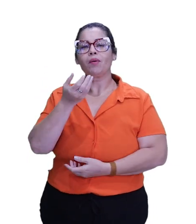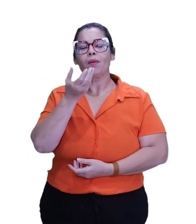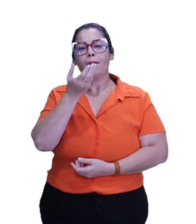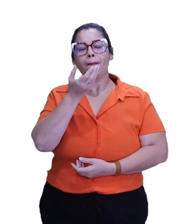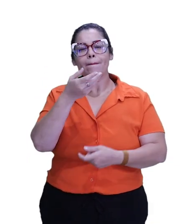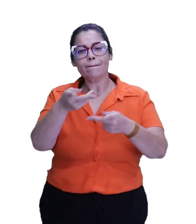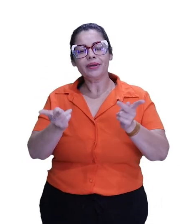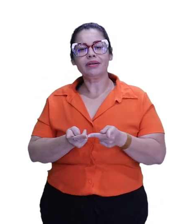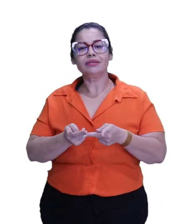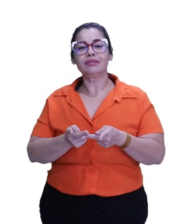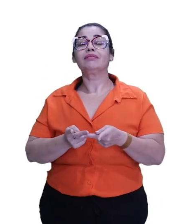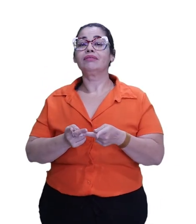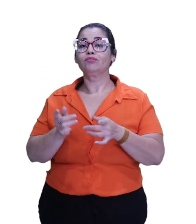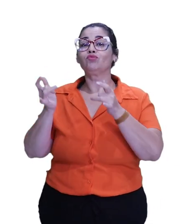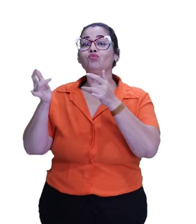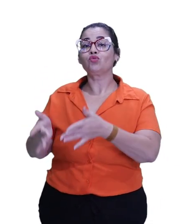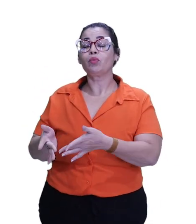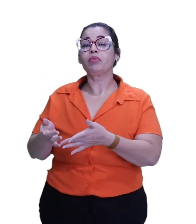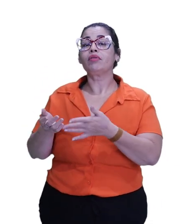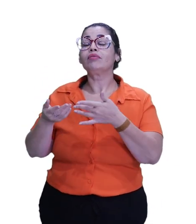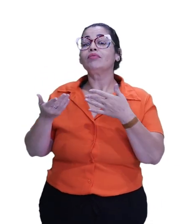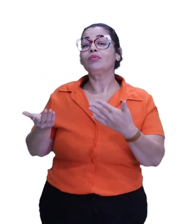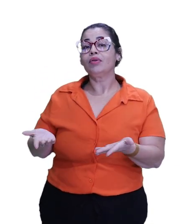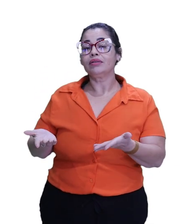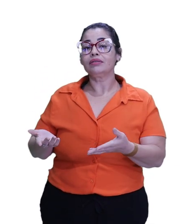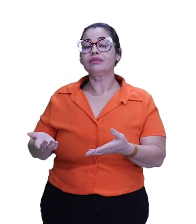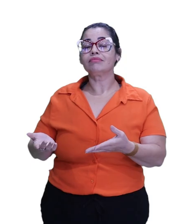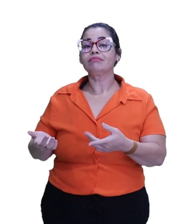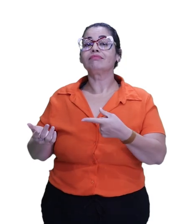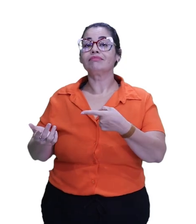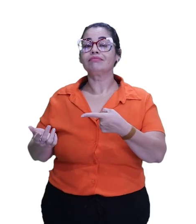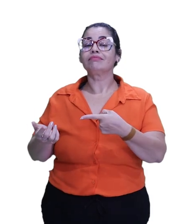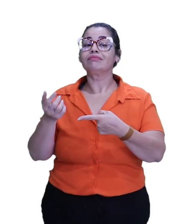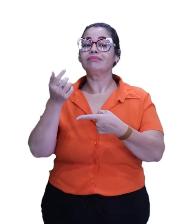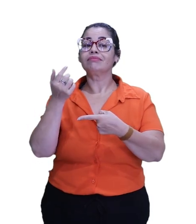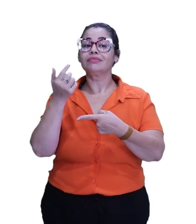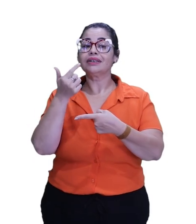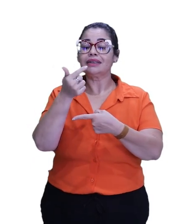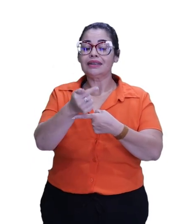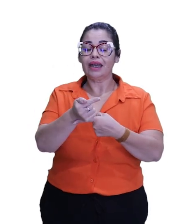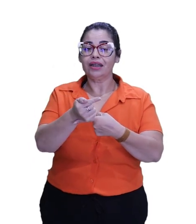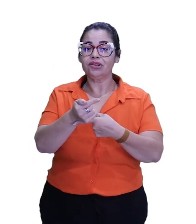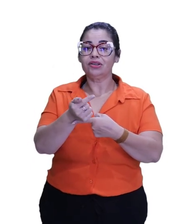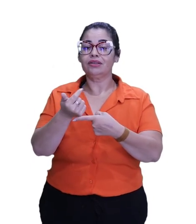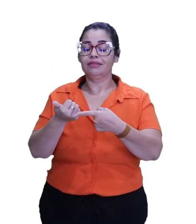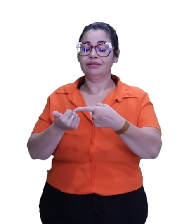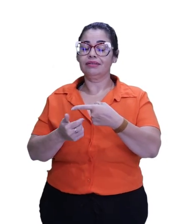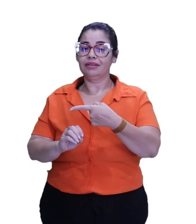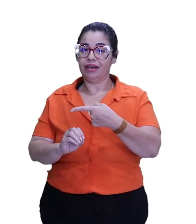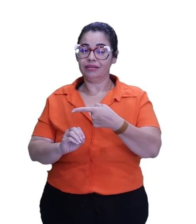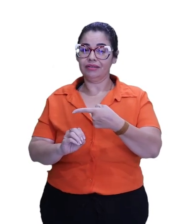pizza? Sim, sobraram 7 fatias das 10. Esta é a